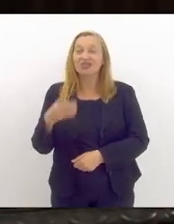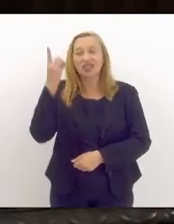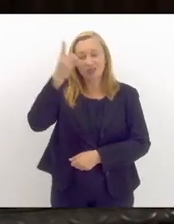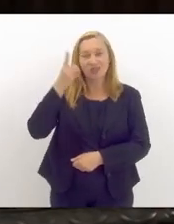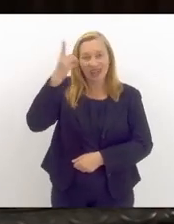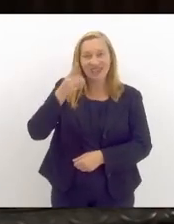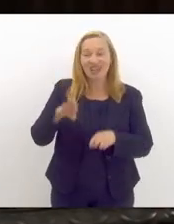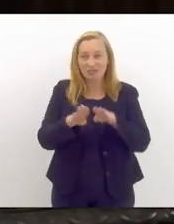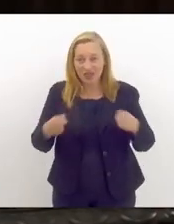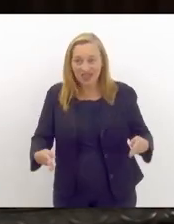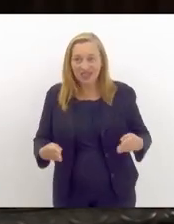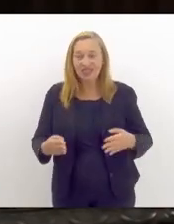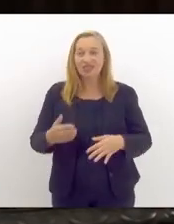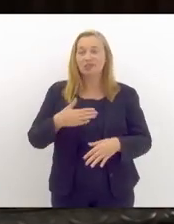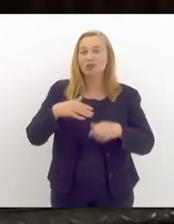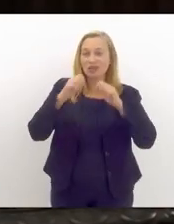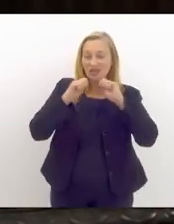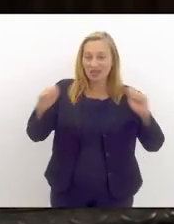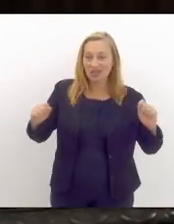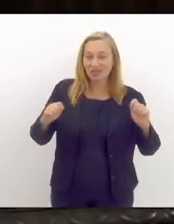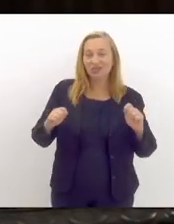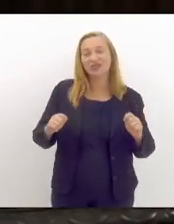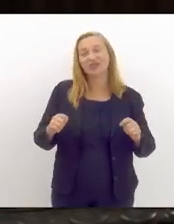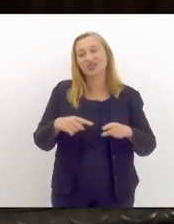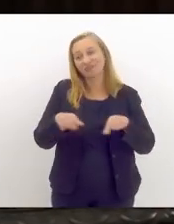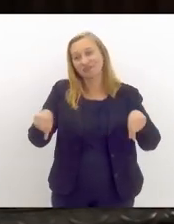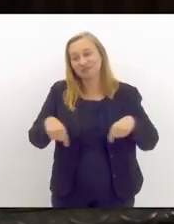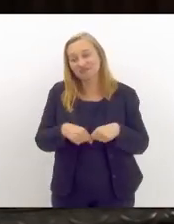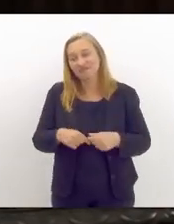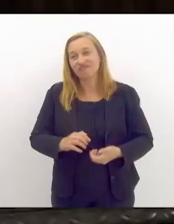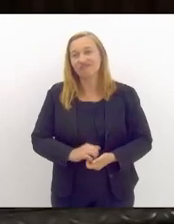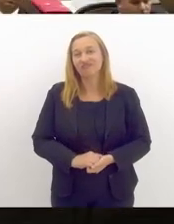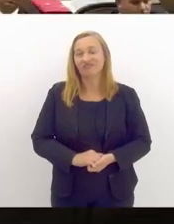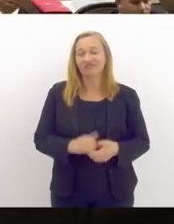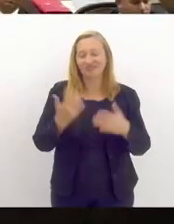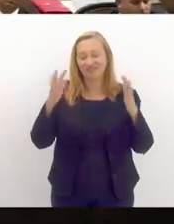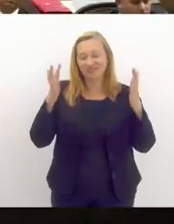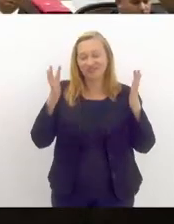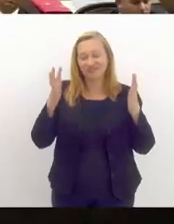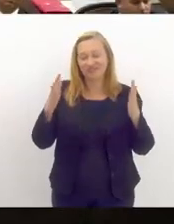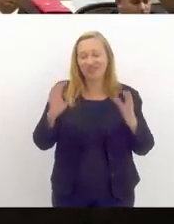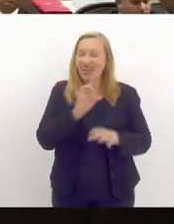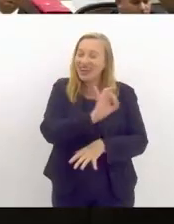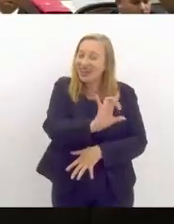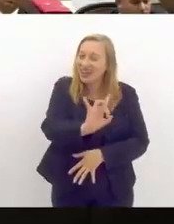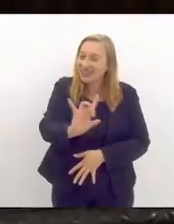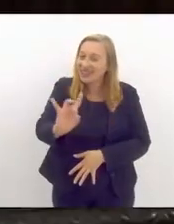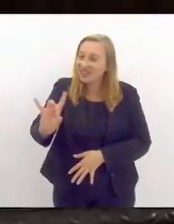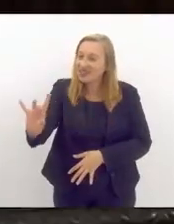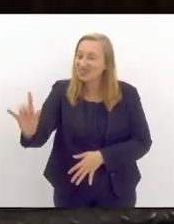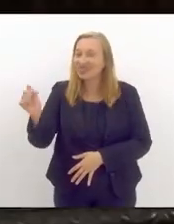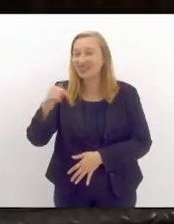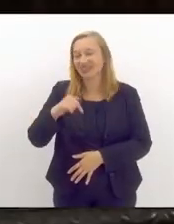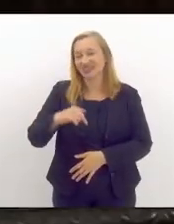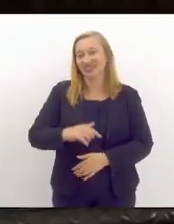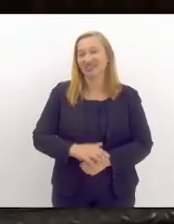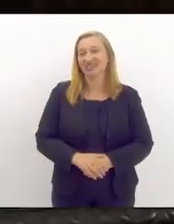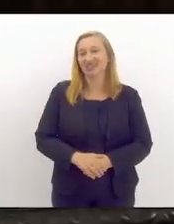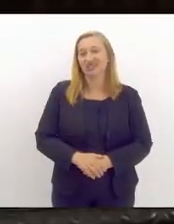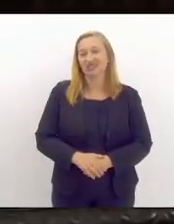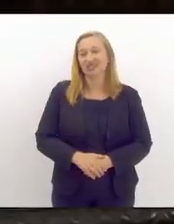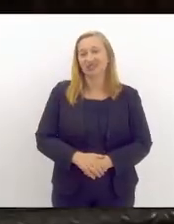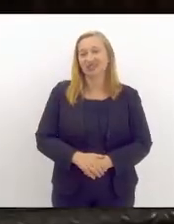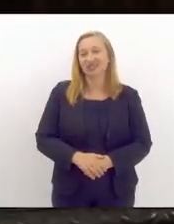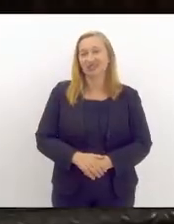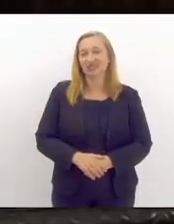aos meus assessores e assessoras do gabinete, a cada uma e cada um aqui, do